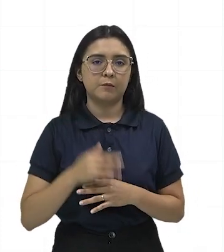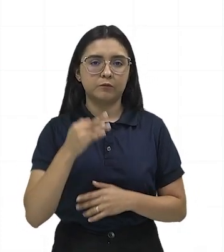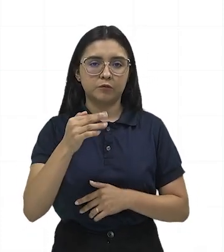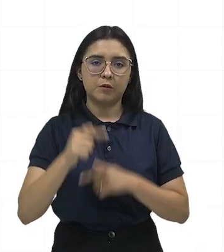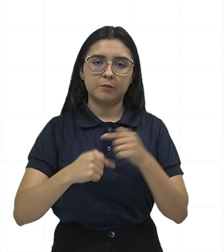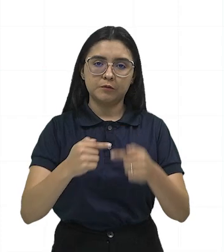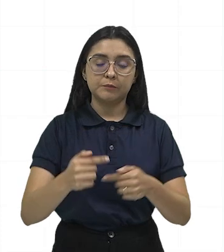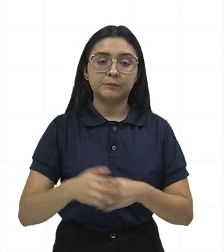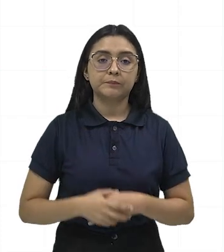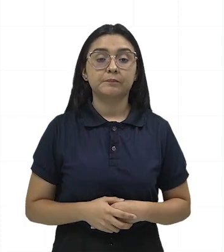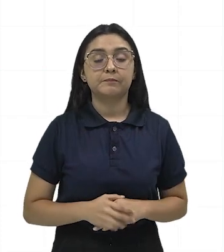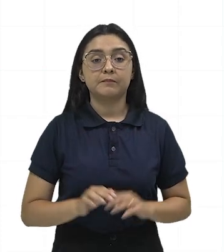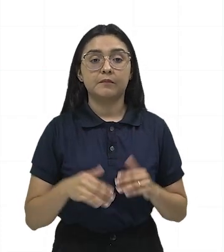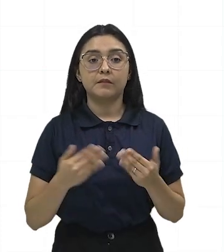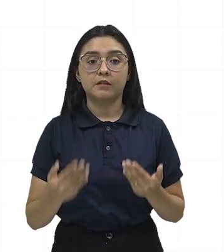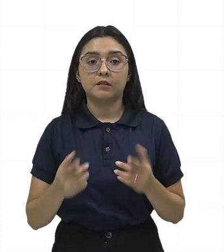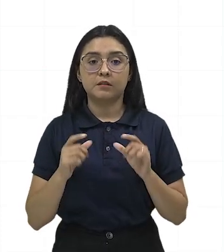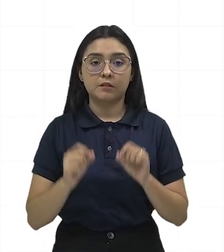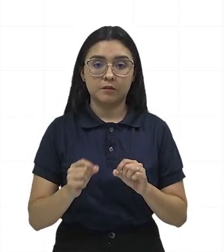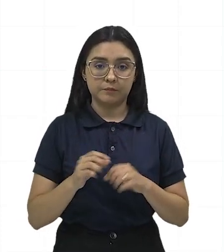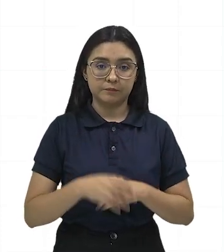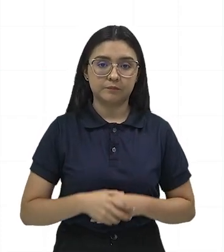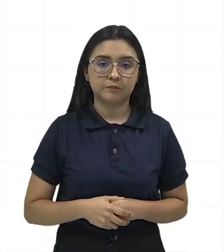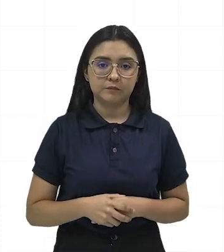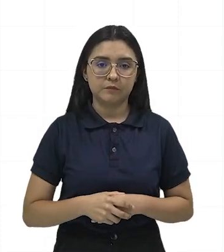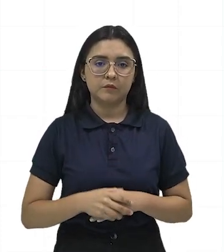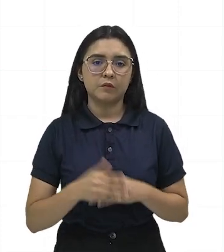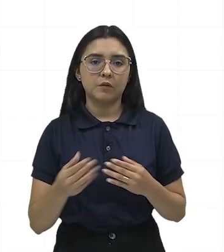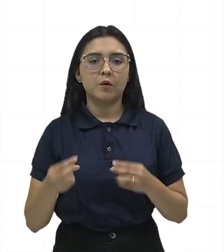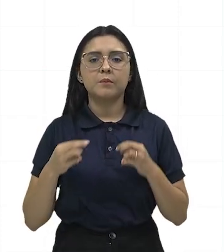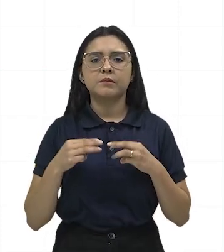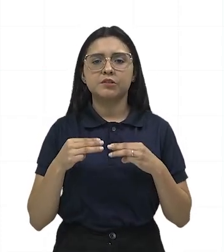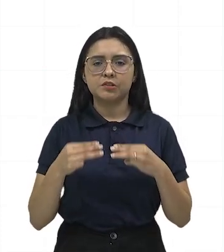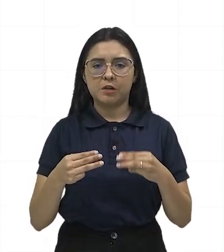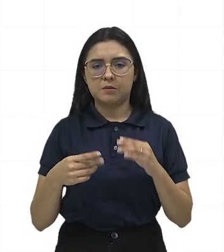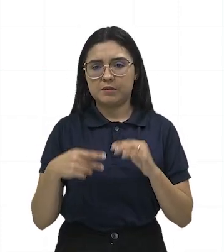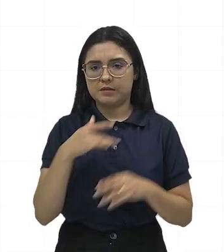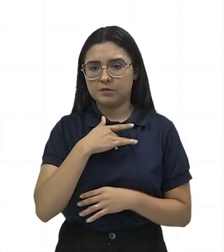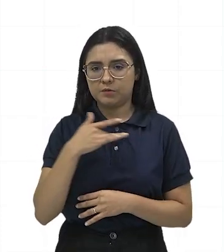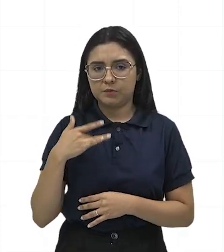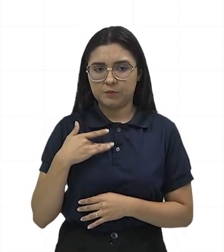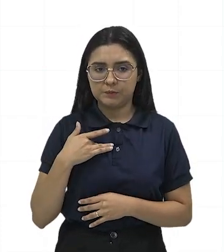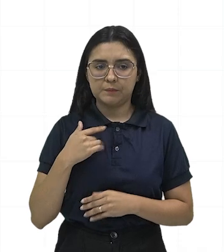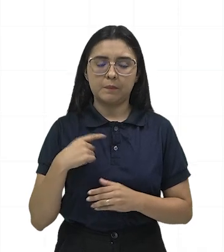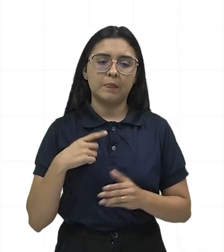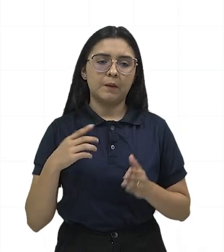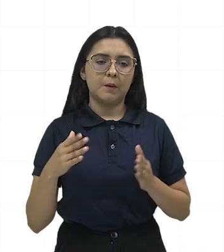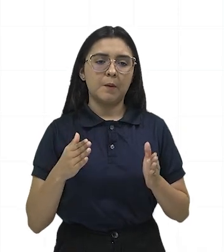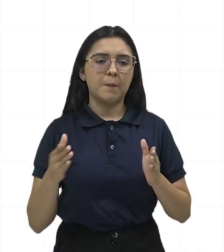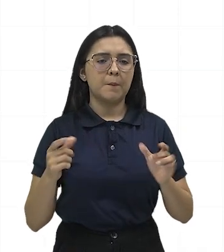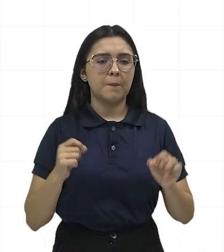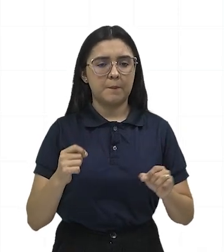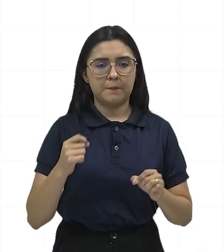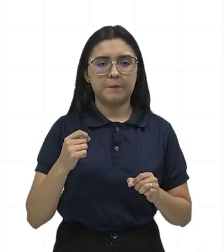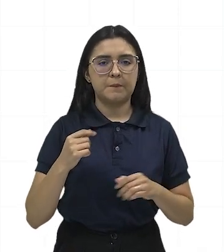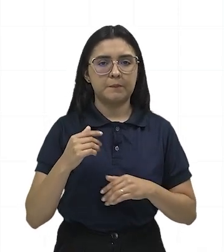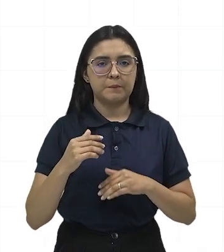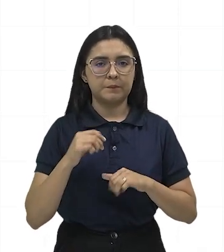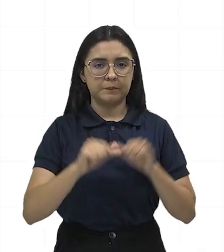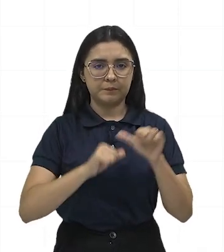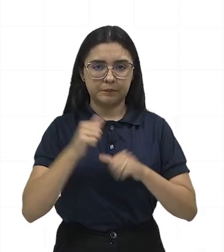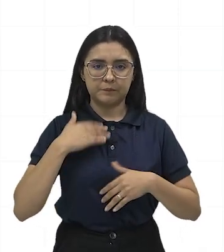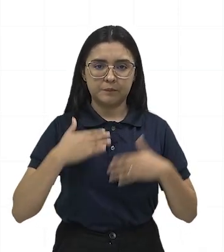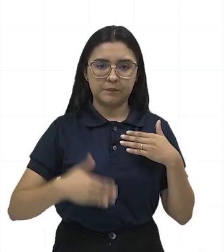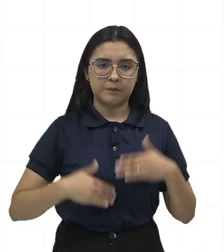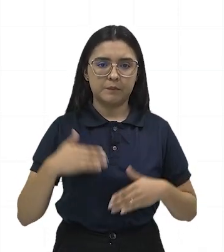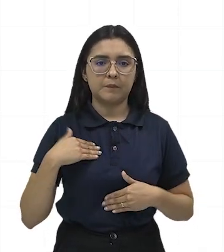reprodução. De acordo com o Ministério da Saúde, em geral, a puberdade se inicia entre 8 e 13